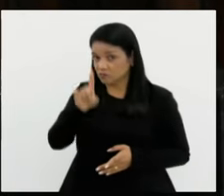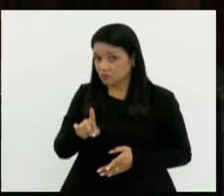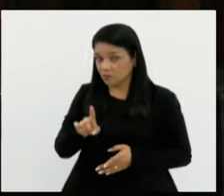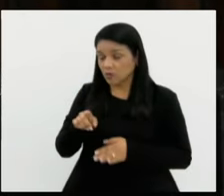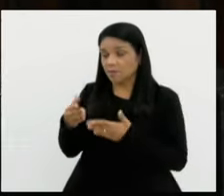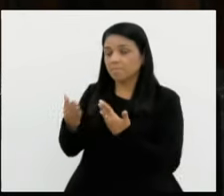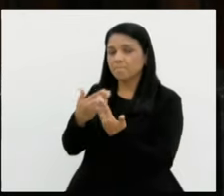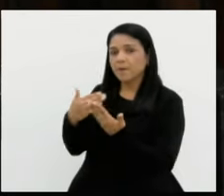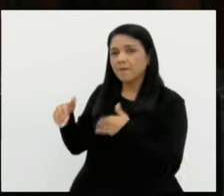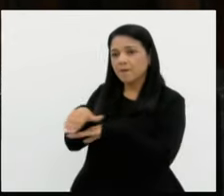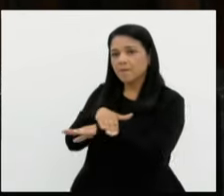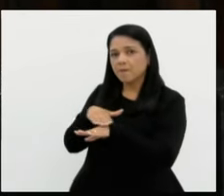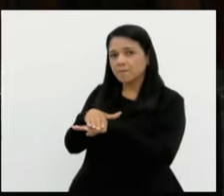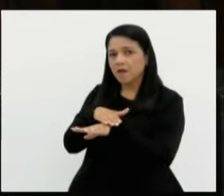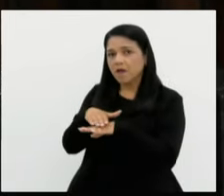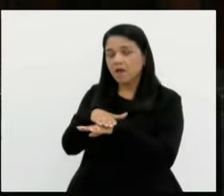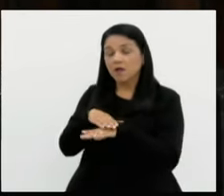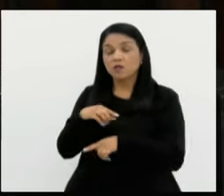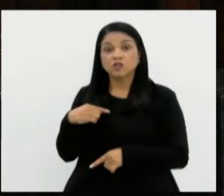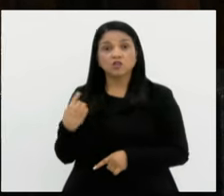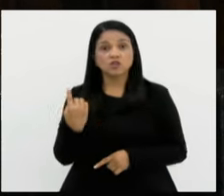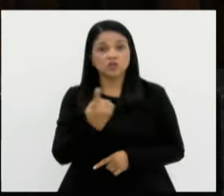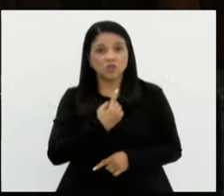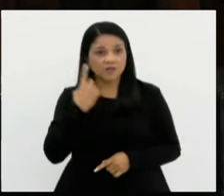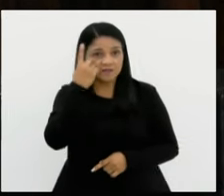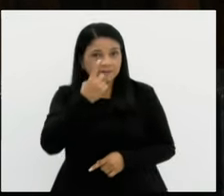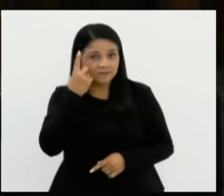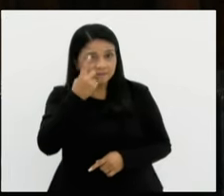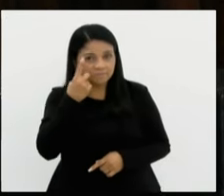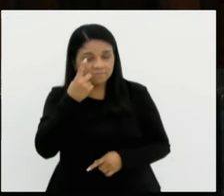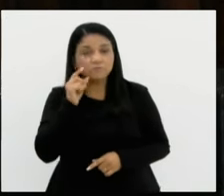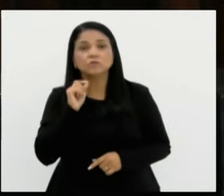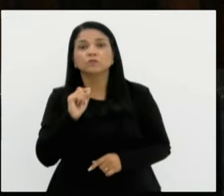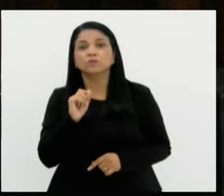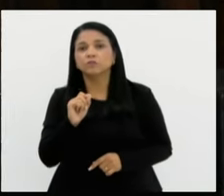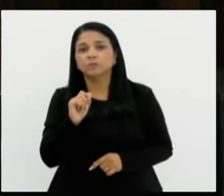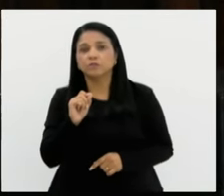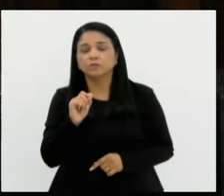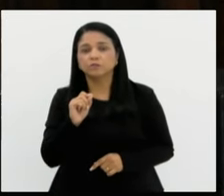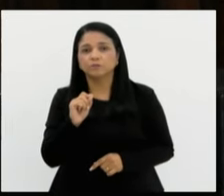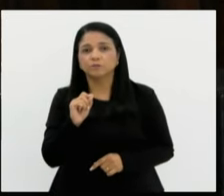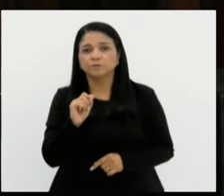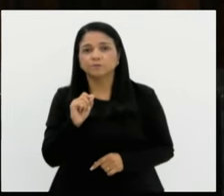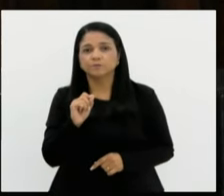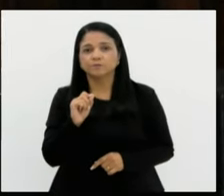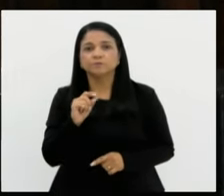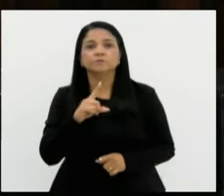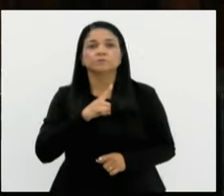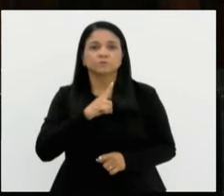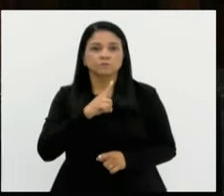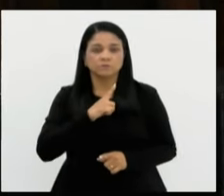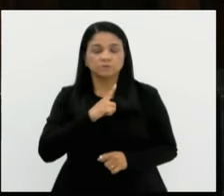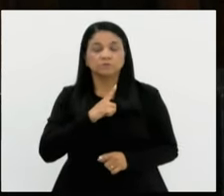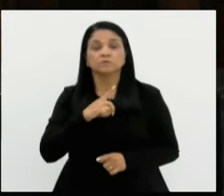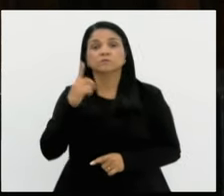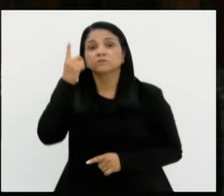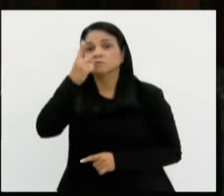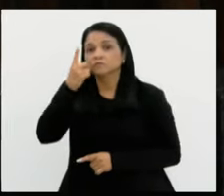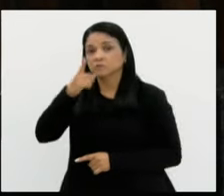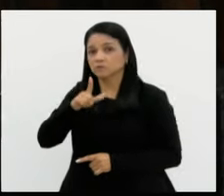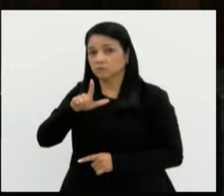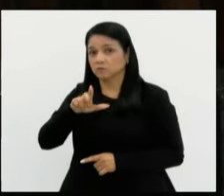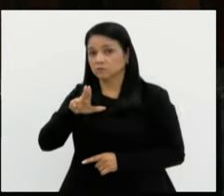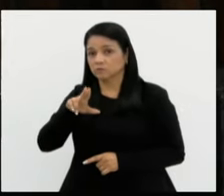Nós estamos sumariamente considerando que, mesmo que eventualmente a deputada possa ser daqui a alguns